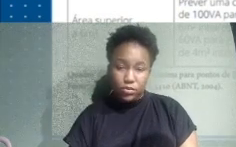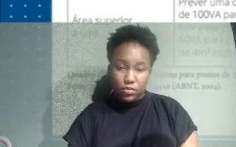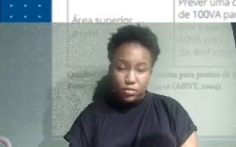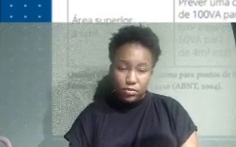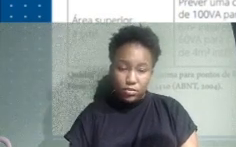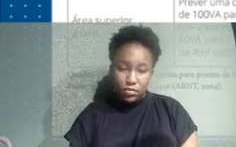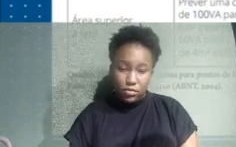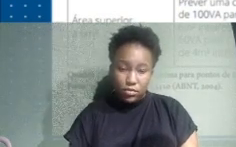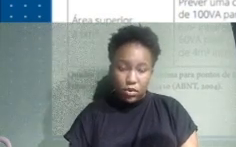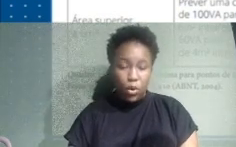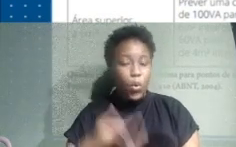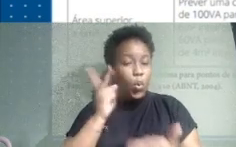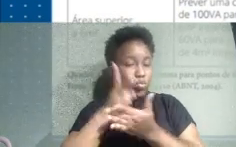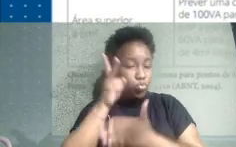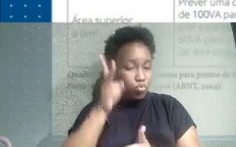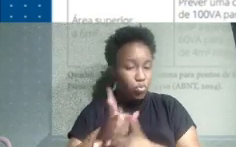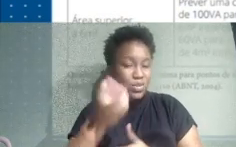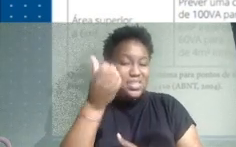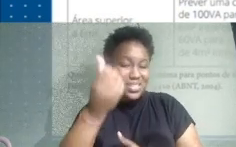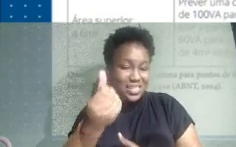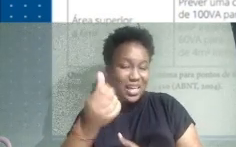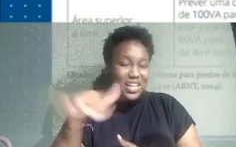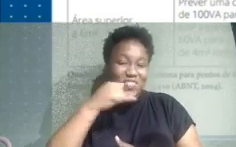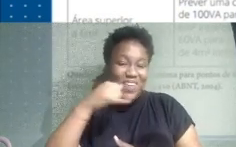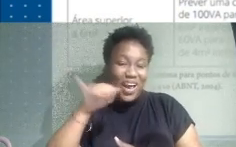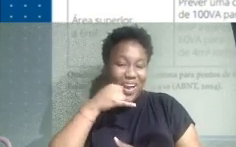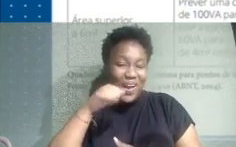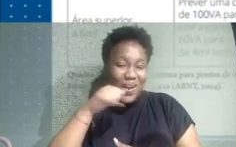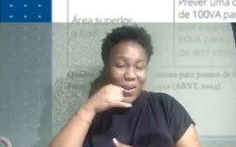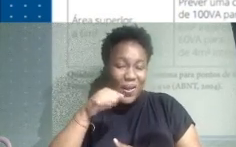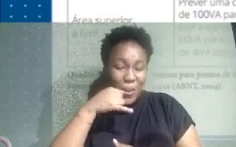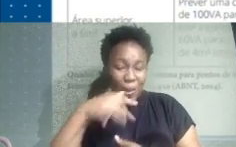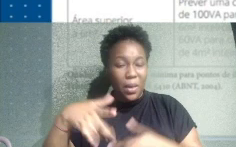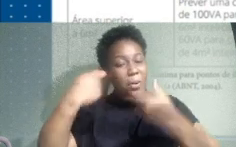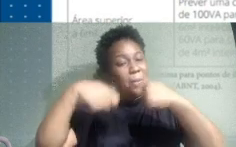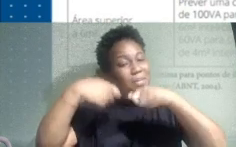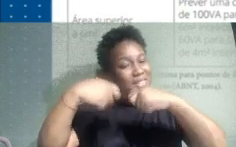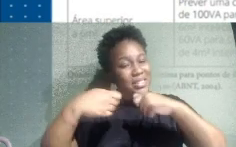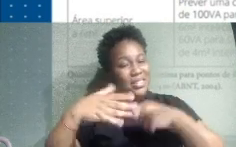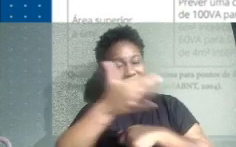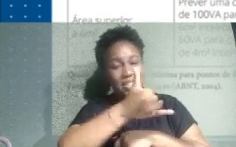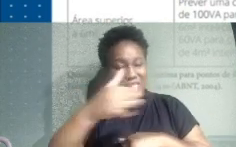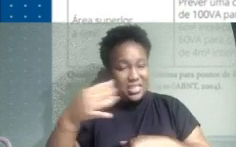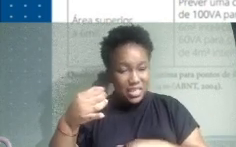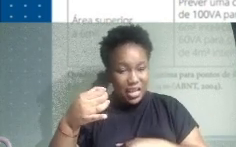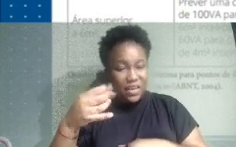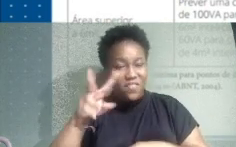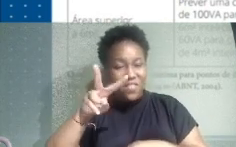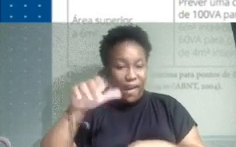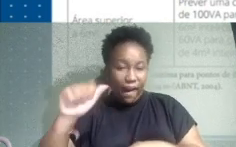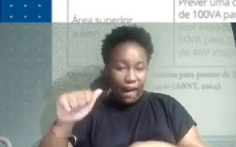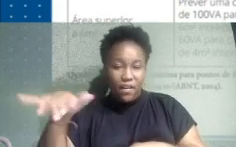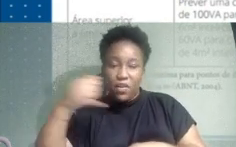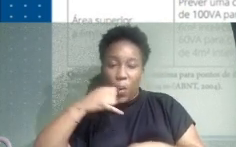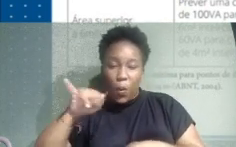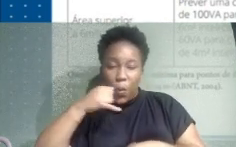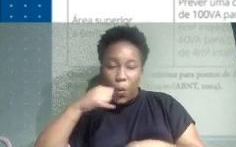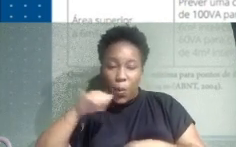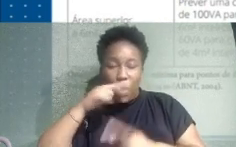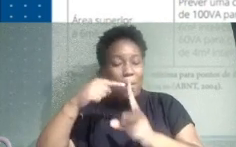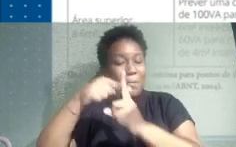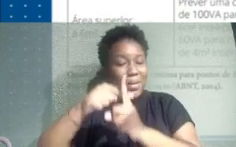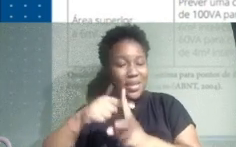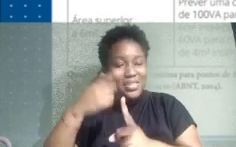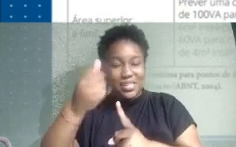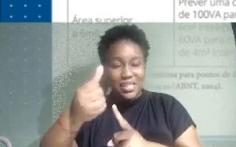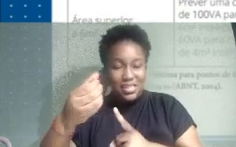continuo em 6 VA. 10 metros, já tenho que ter uma de 100 VA mais 60 VA, beleza? Então, conforme for aumentando, você